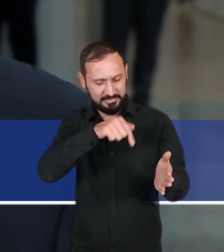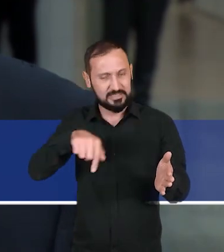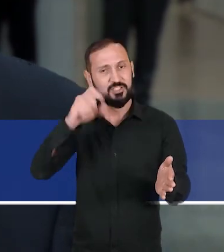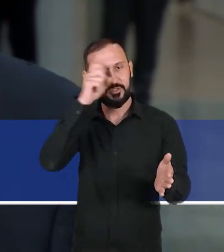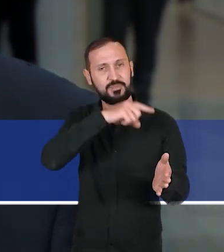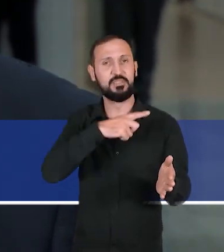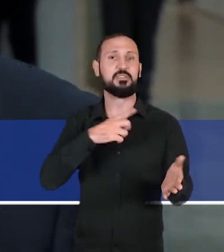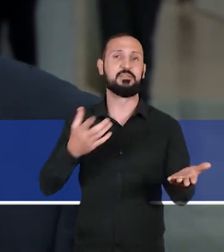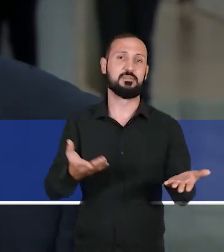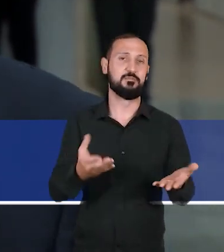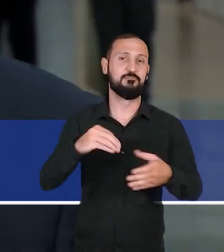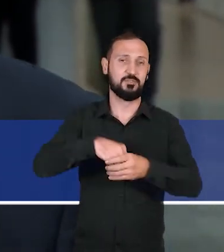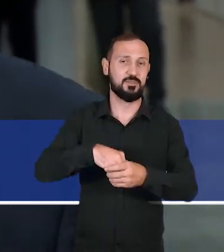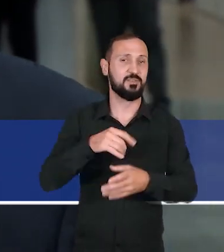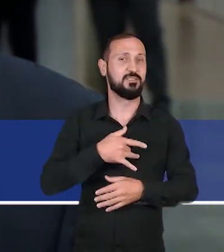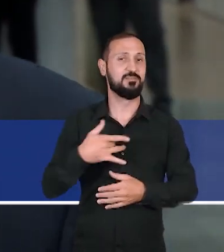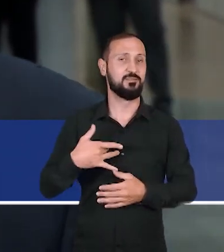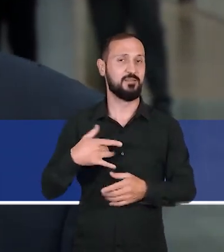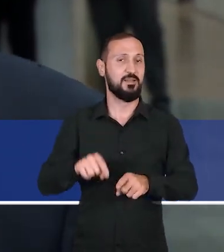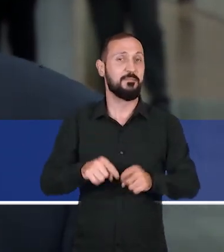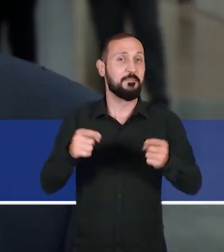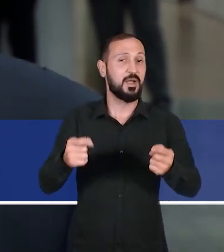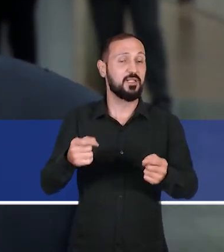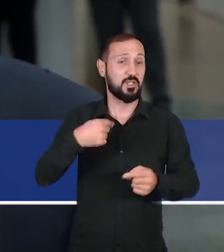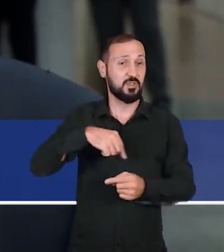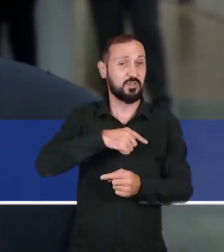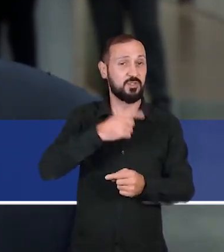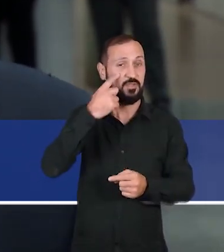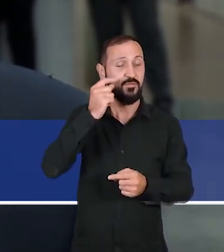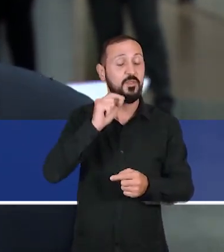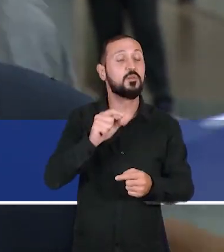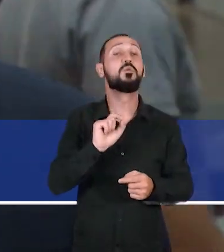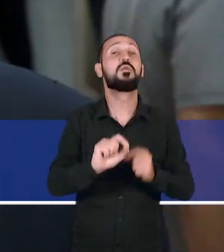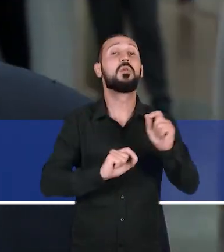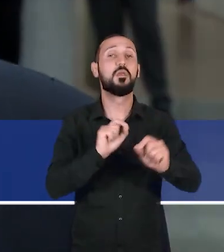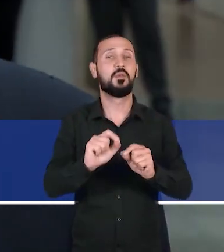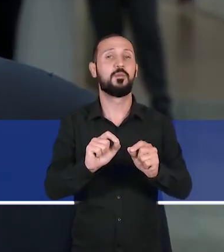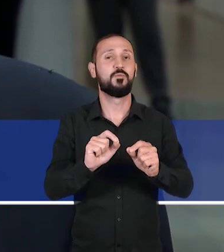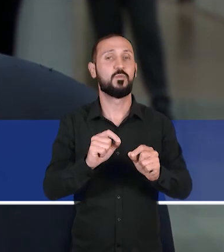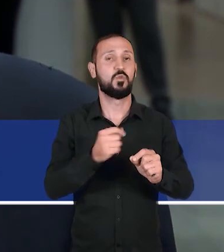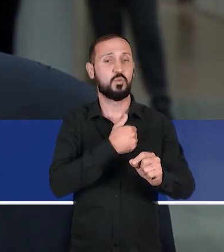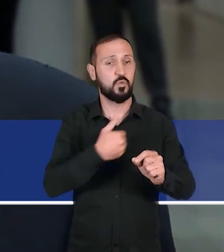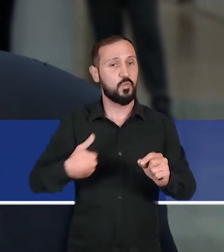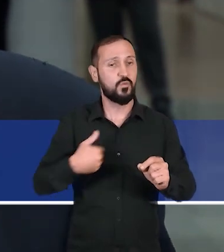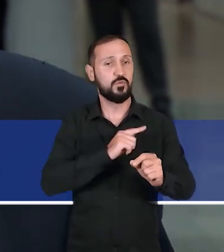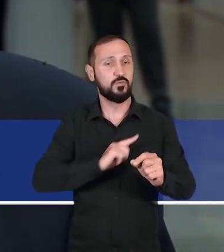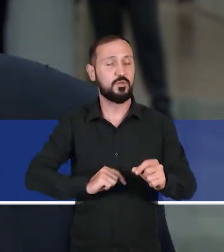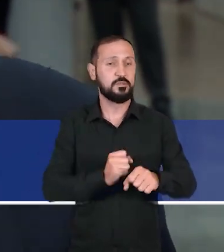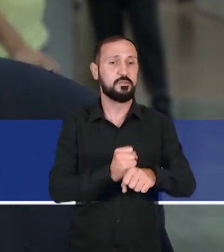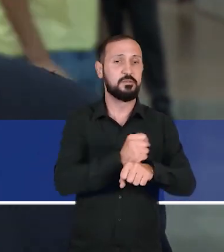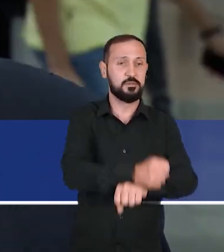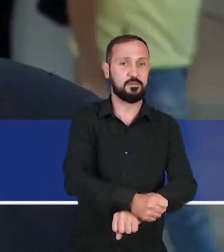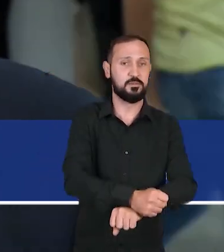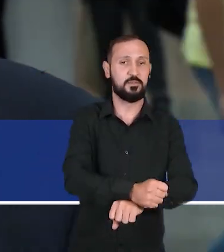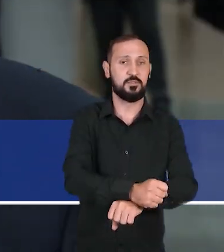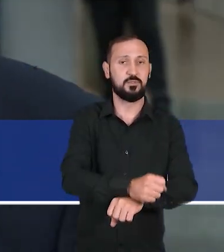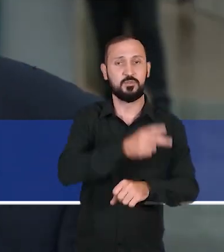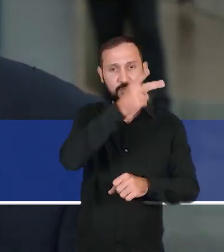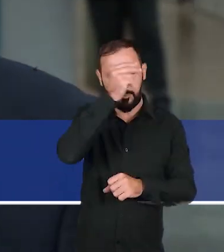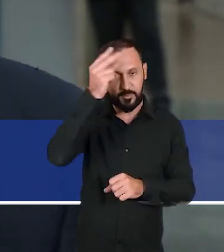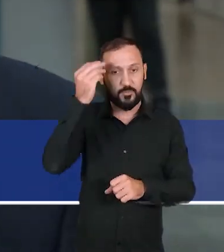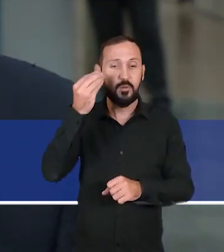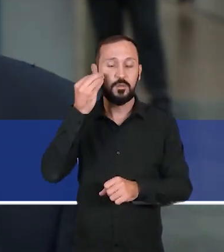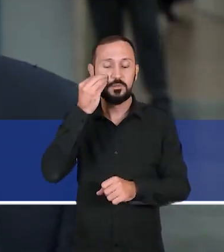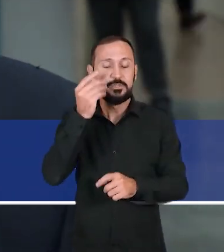difíceis na área da saúde, mas nós também estamos vendo o esforço do governador, dos prefeitos,